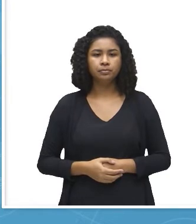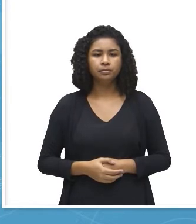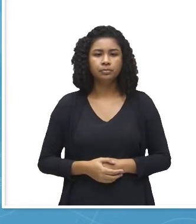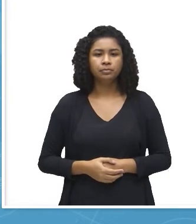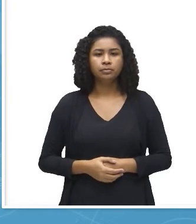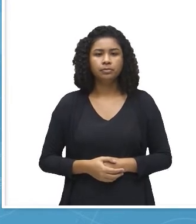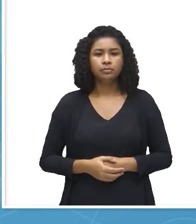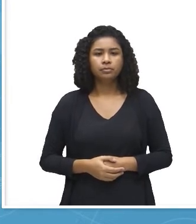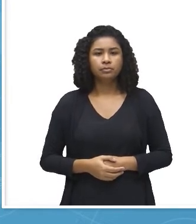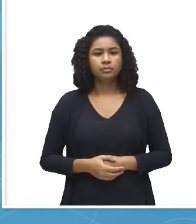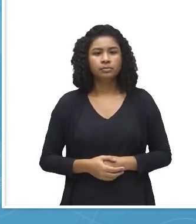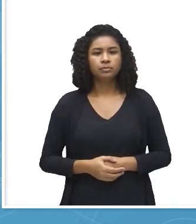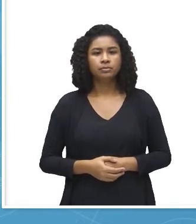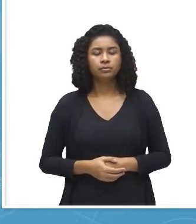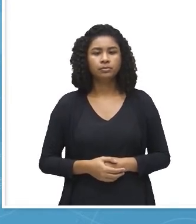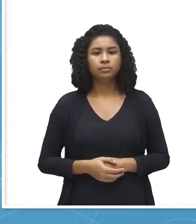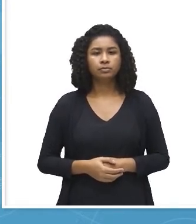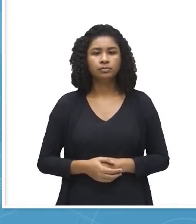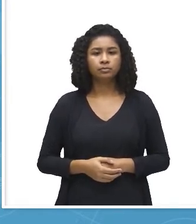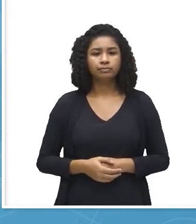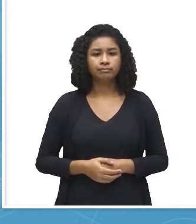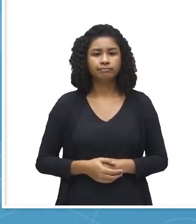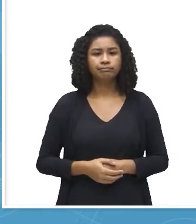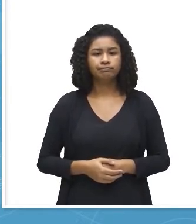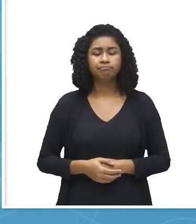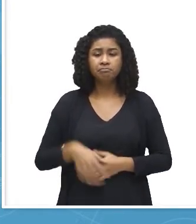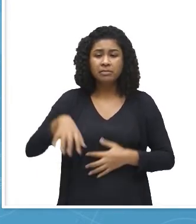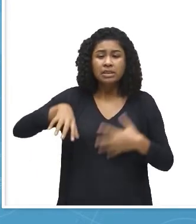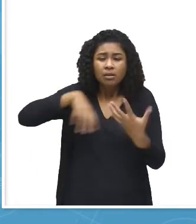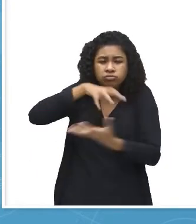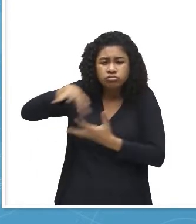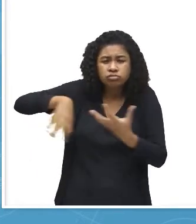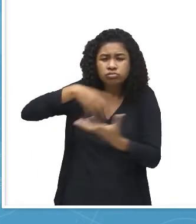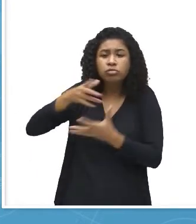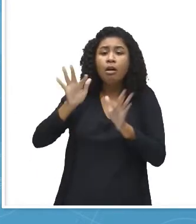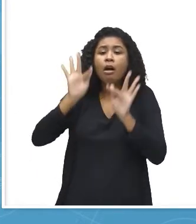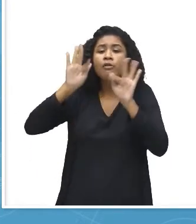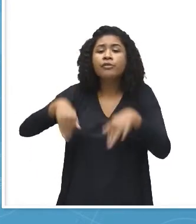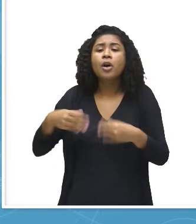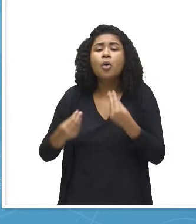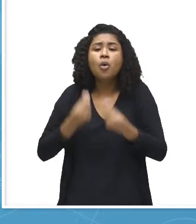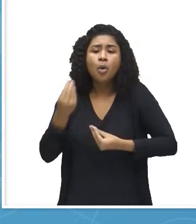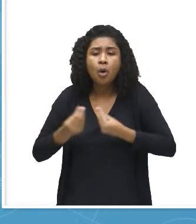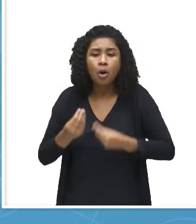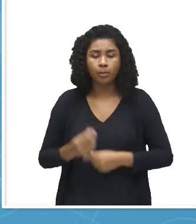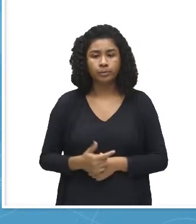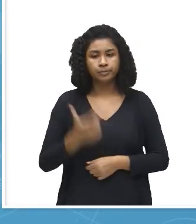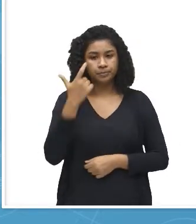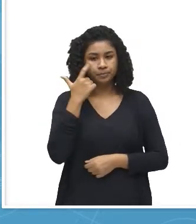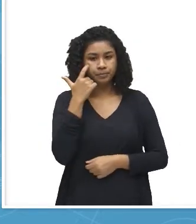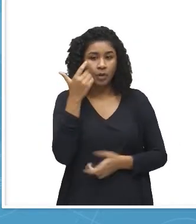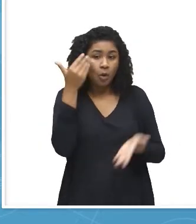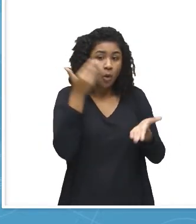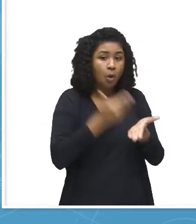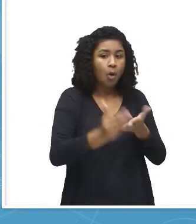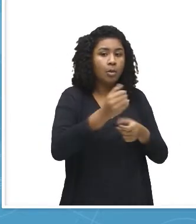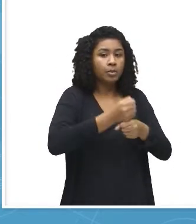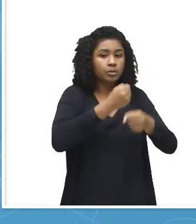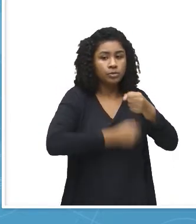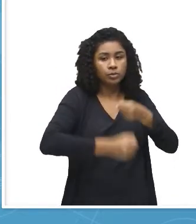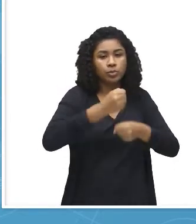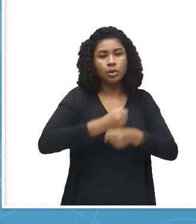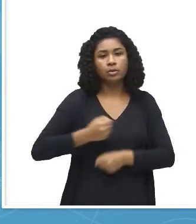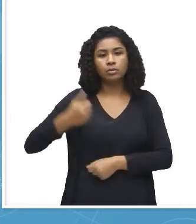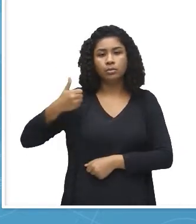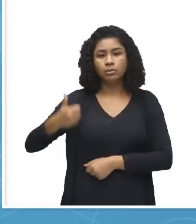revolta. Vamos lá. Como é que foi que terminou essa revolta? A revolta teve início em 1857, e os cipaios